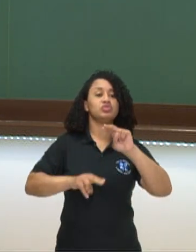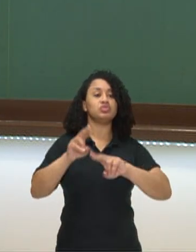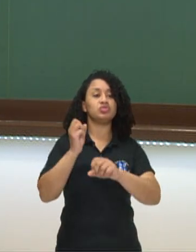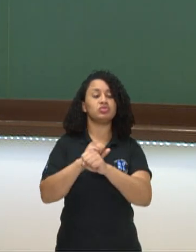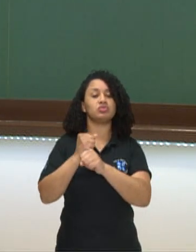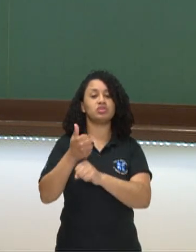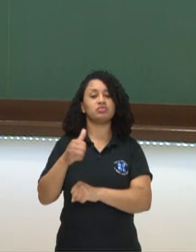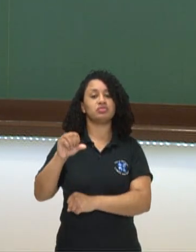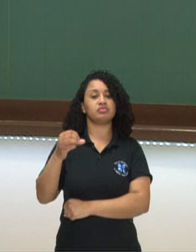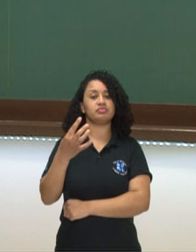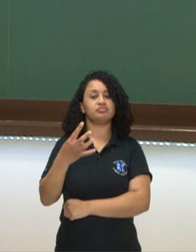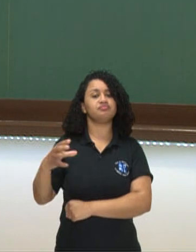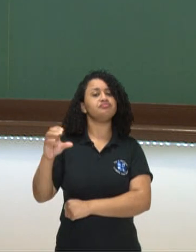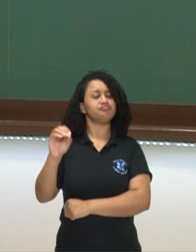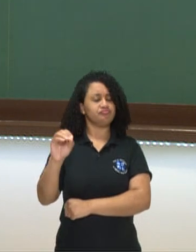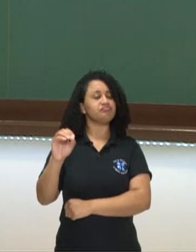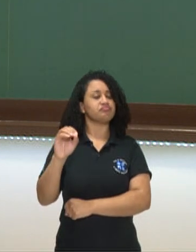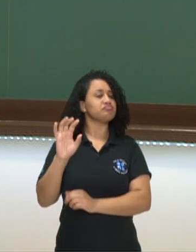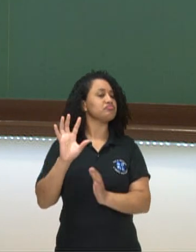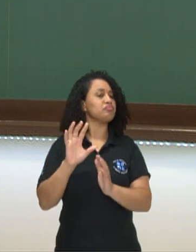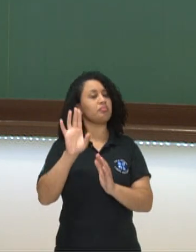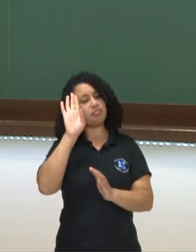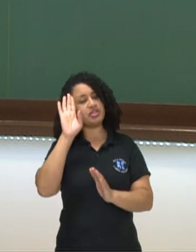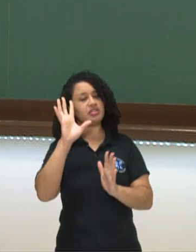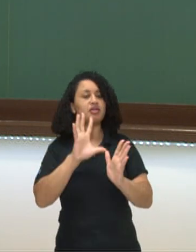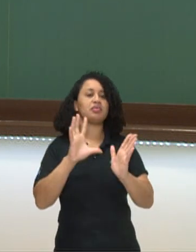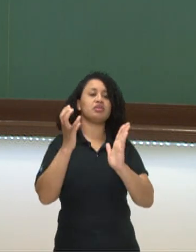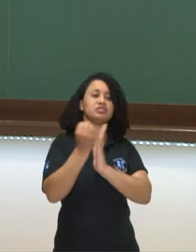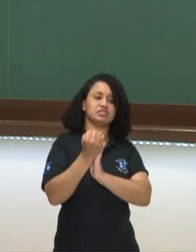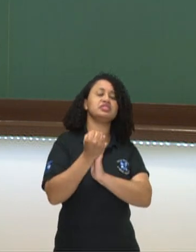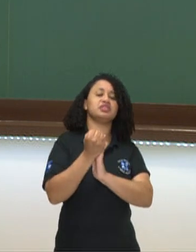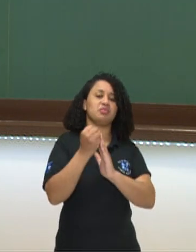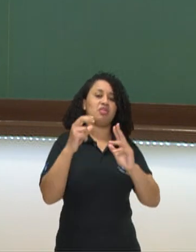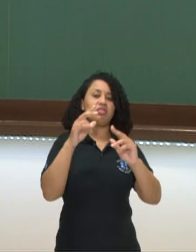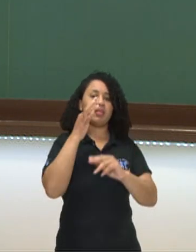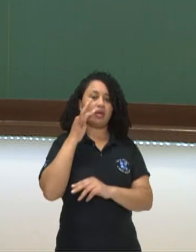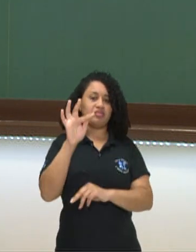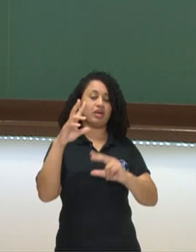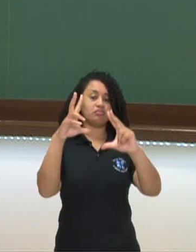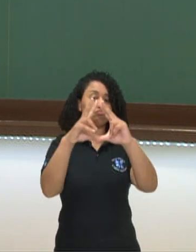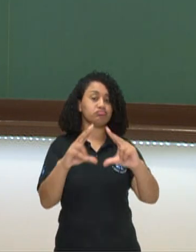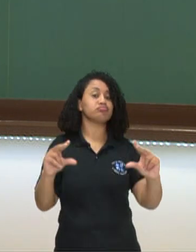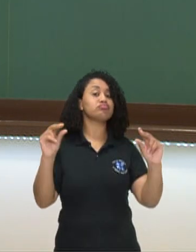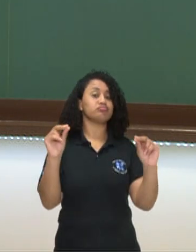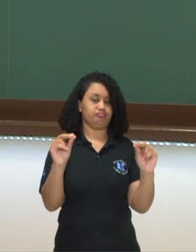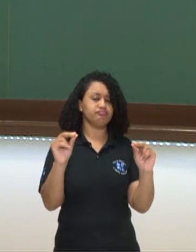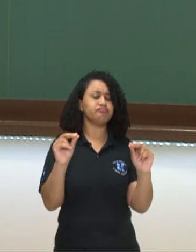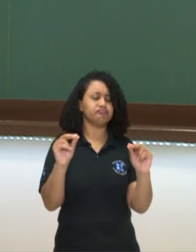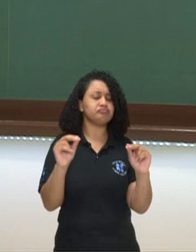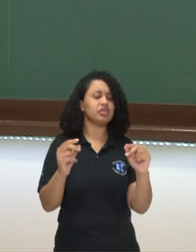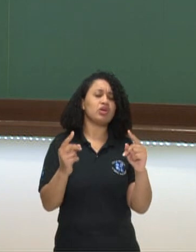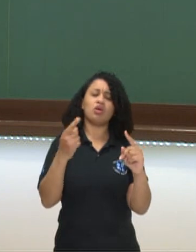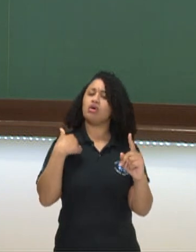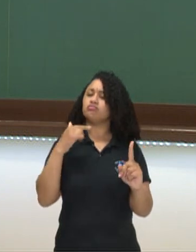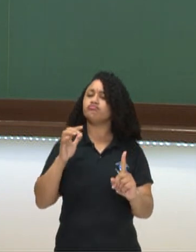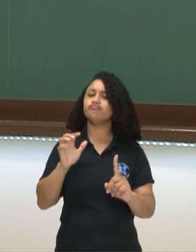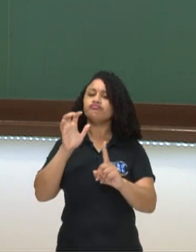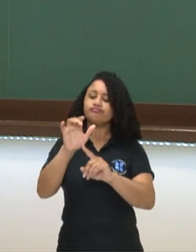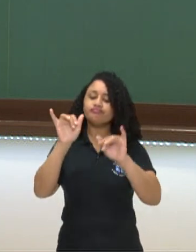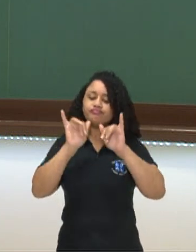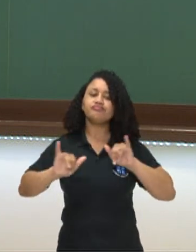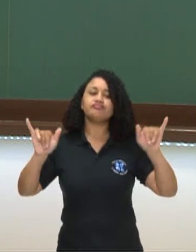principal símbolo da França, a Torre Eiffel em Paris. Que impacto a divulgação